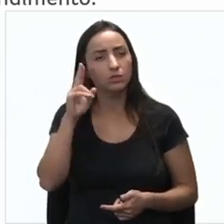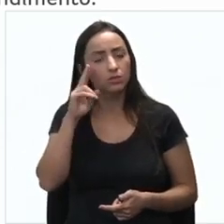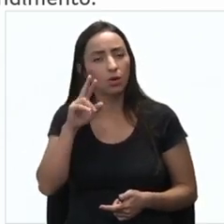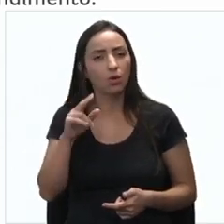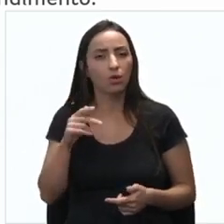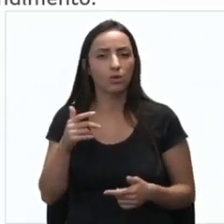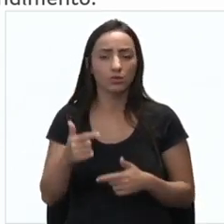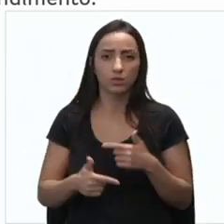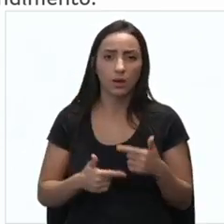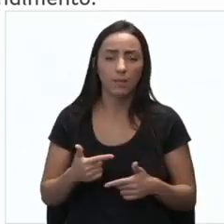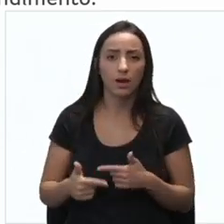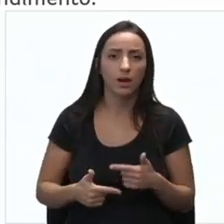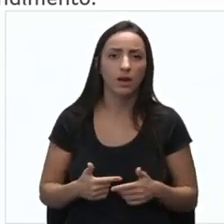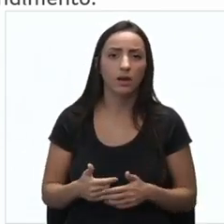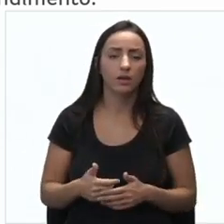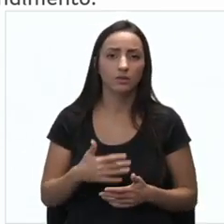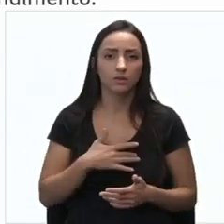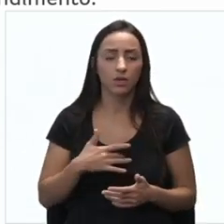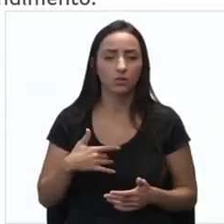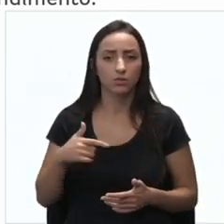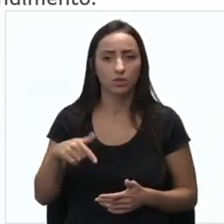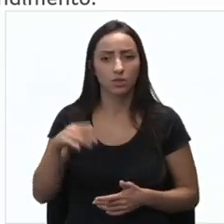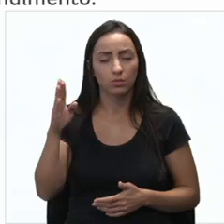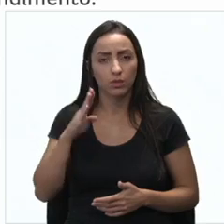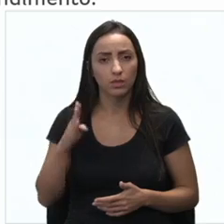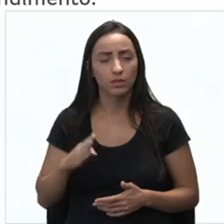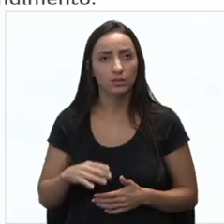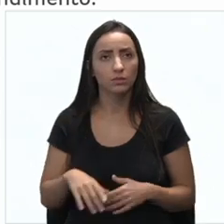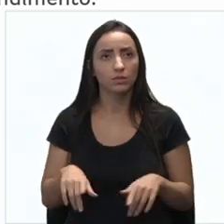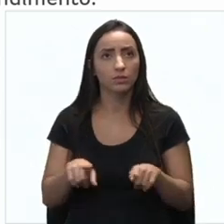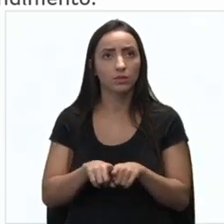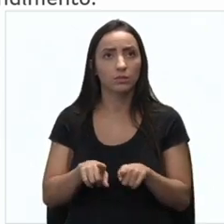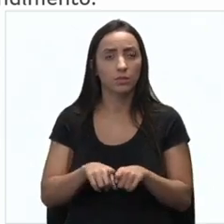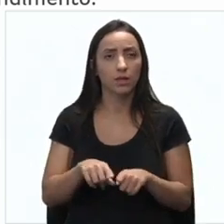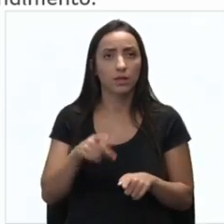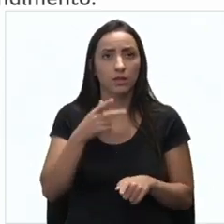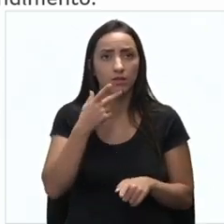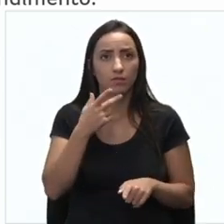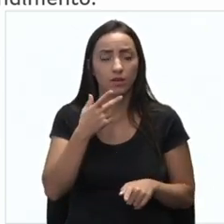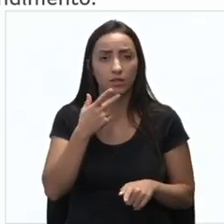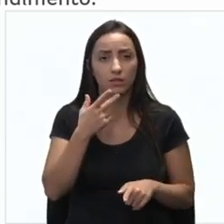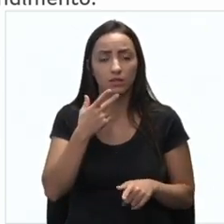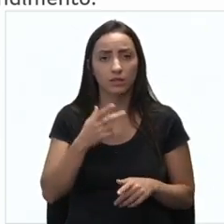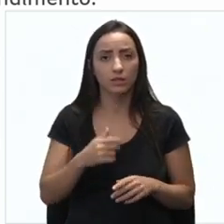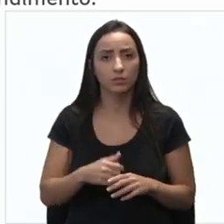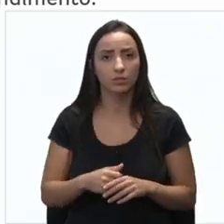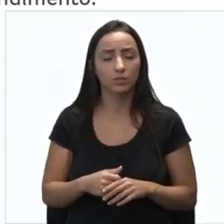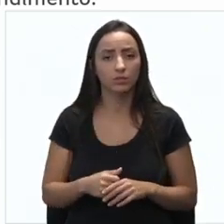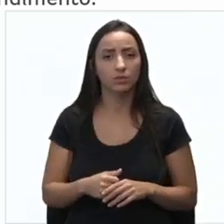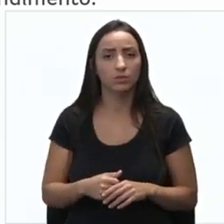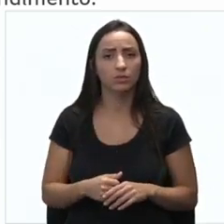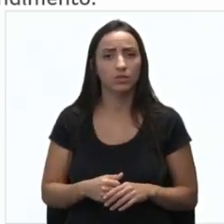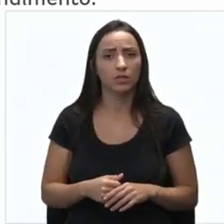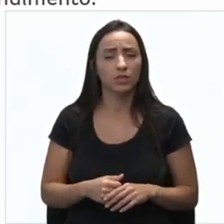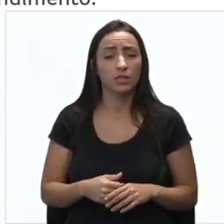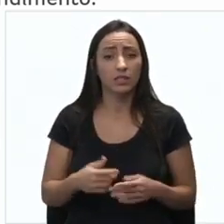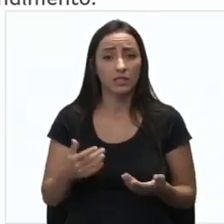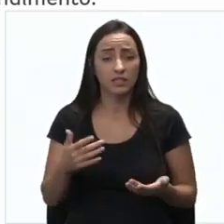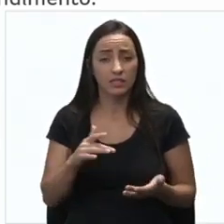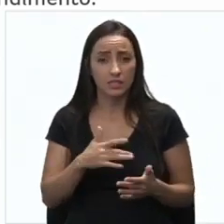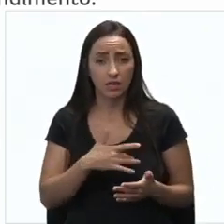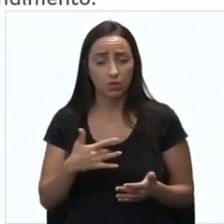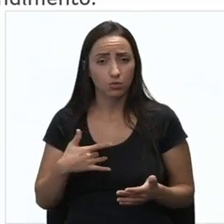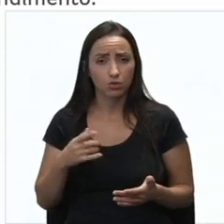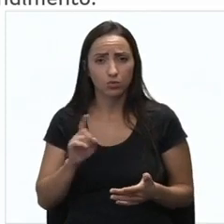trabalho em saúde no Brasil. Discutimos a concepção atual de saúde, que não é a ausência de